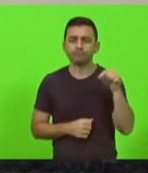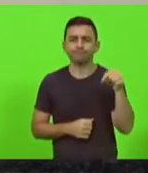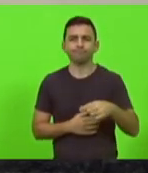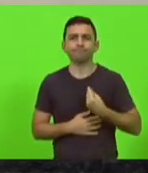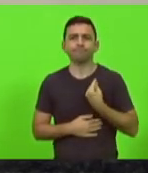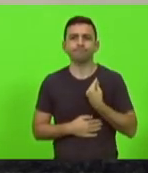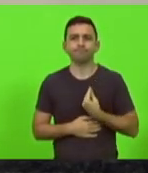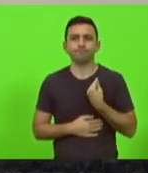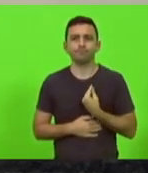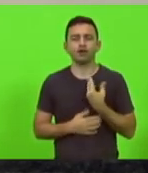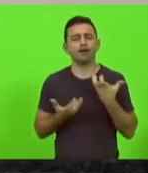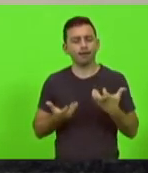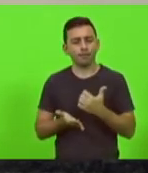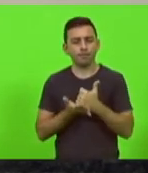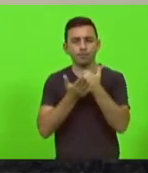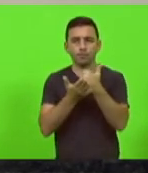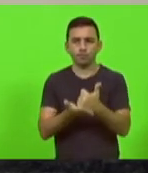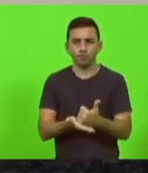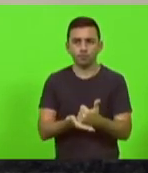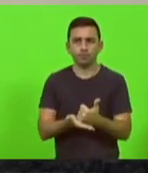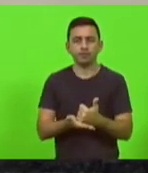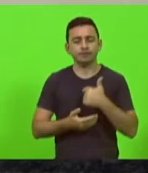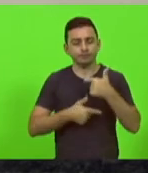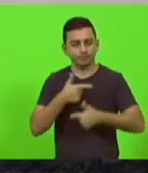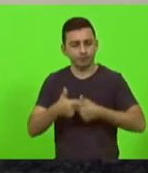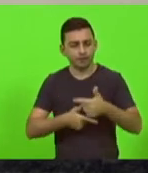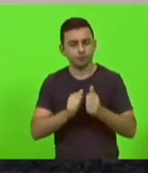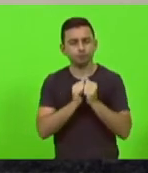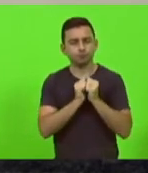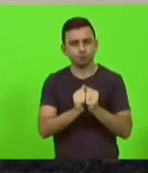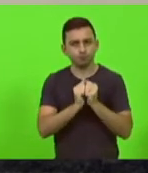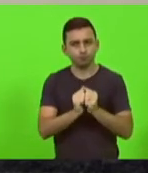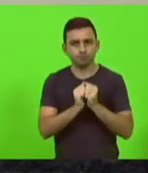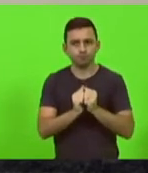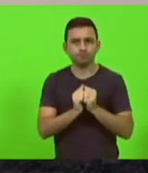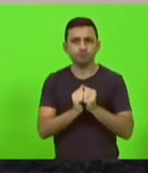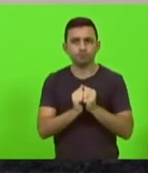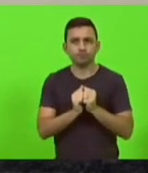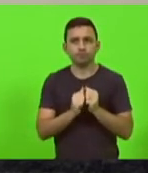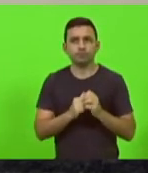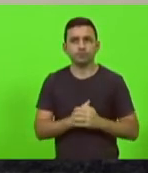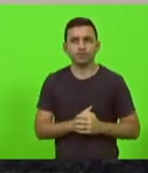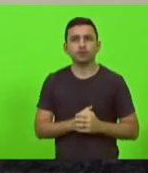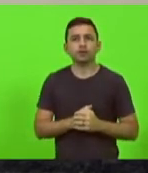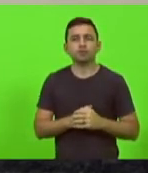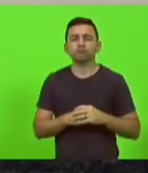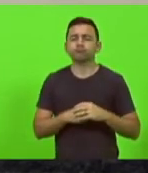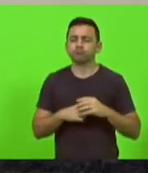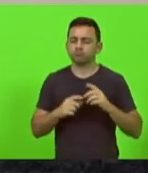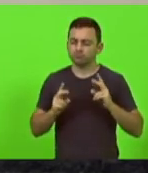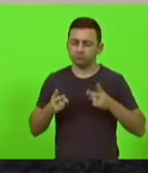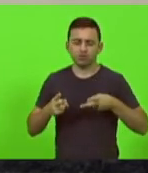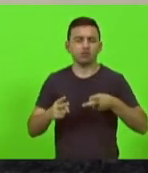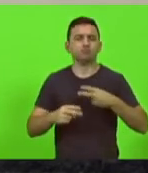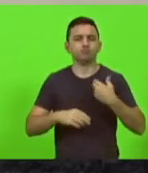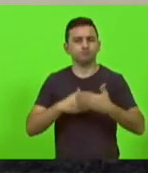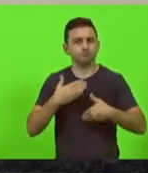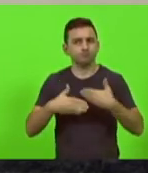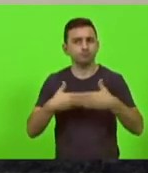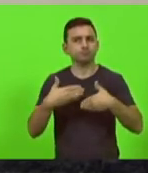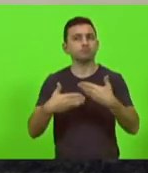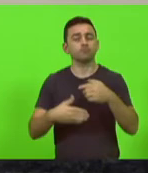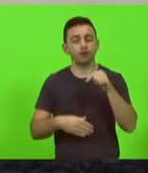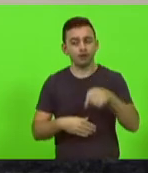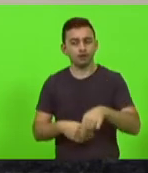para contribuir, para trabalharmos juntos e procurarmos fazer do nosso Estado